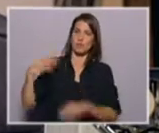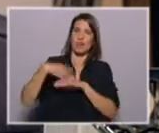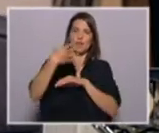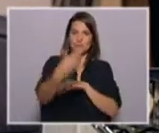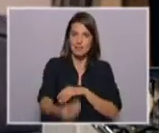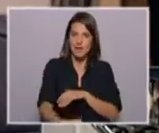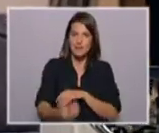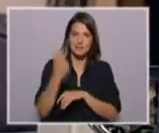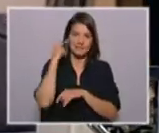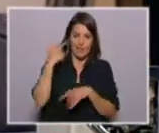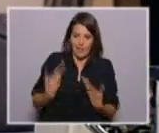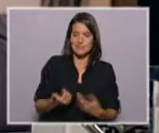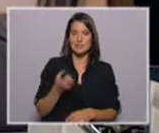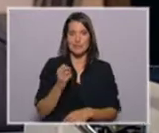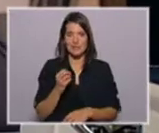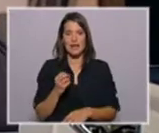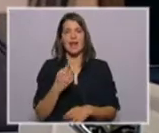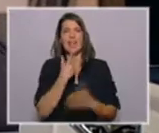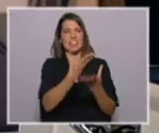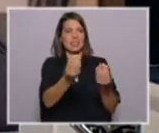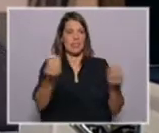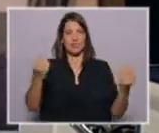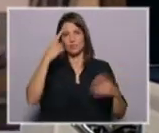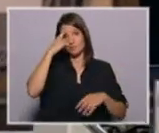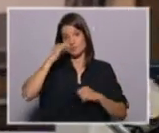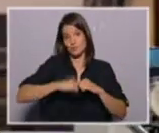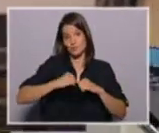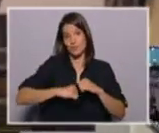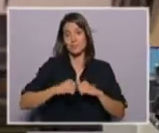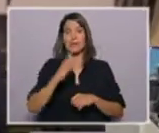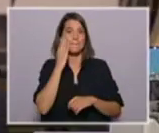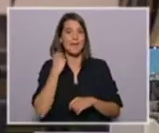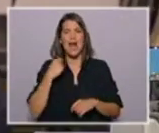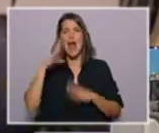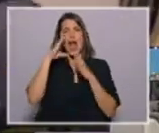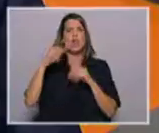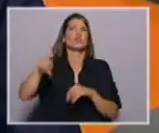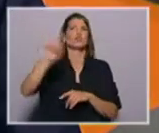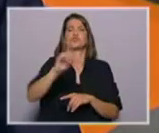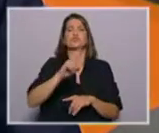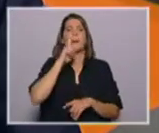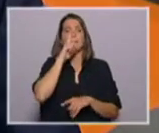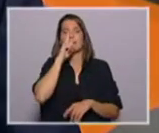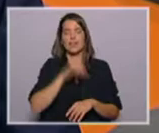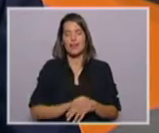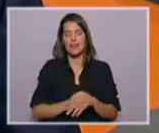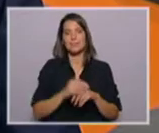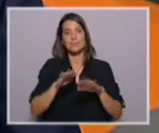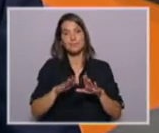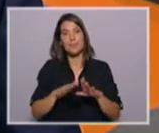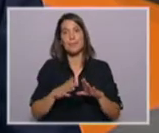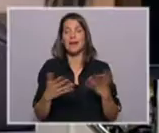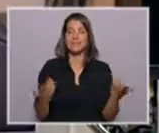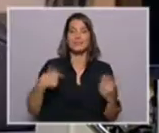que há tantos, e perdoa-me o termo, estupidamente, acham que nós não fomos à Lua, mas somos vítimas desse